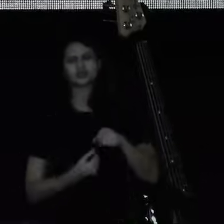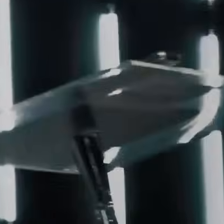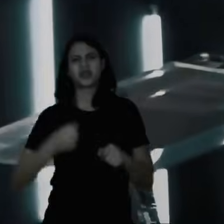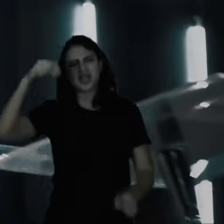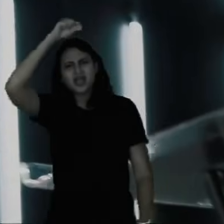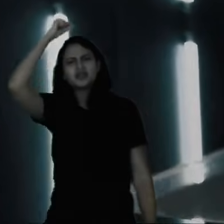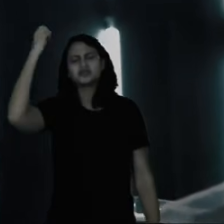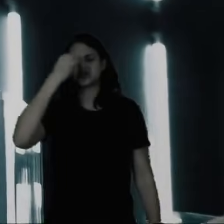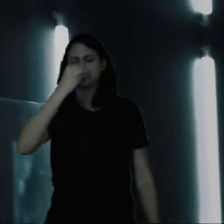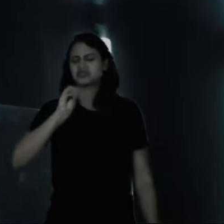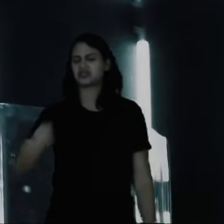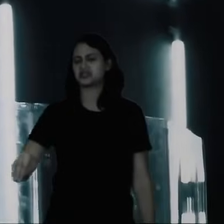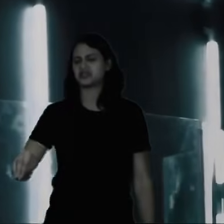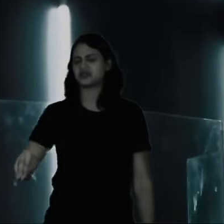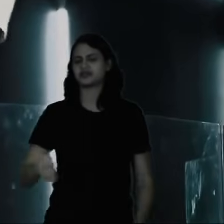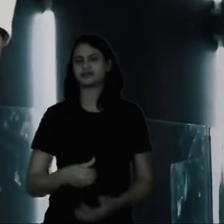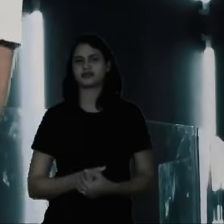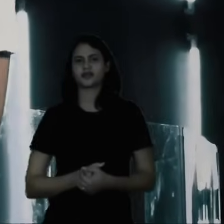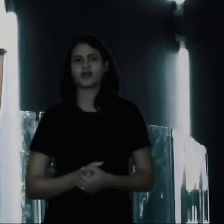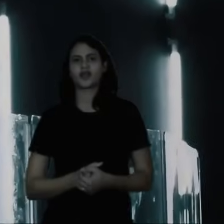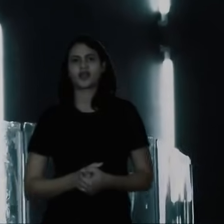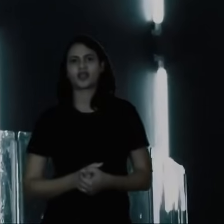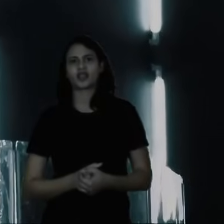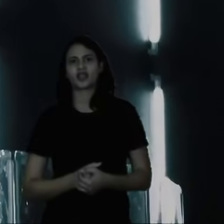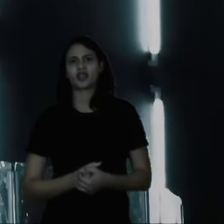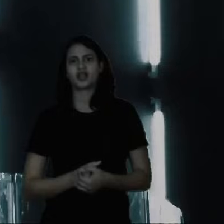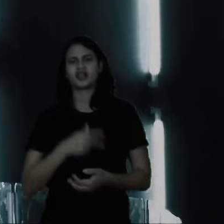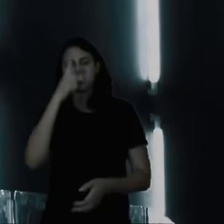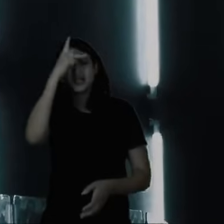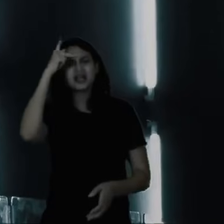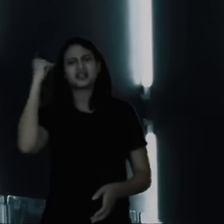faz com que as pessoas se cortem.